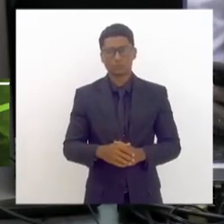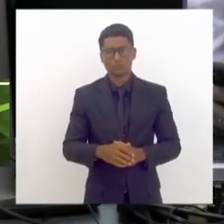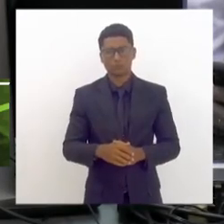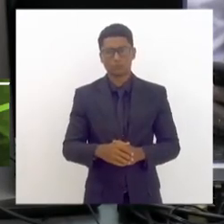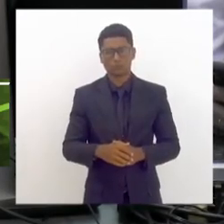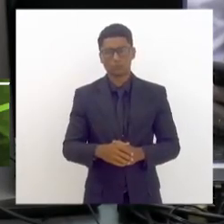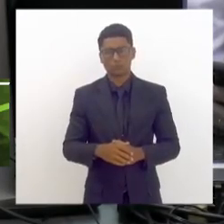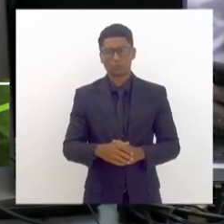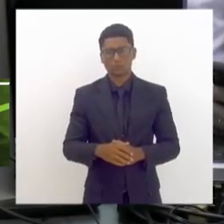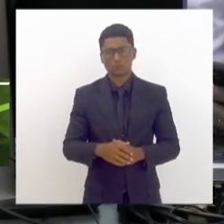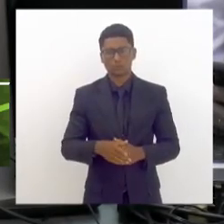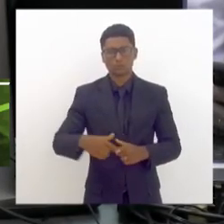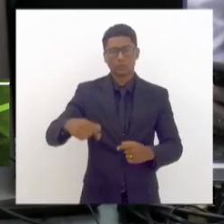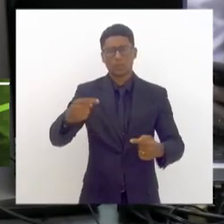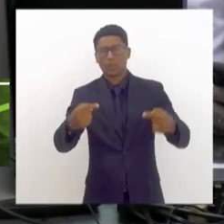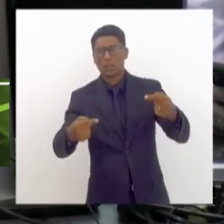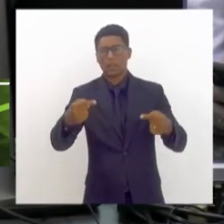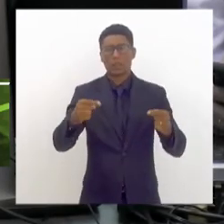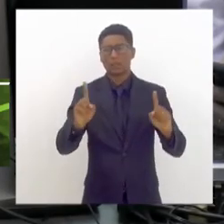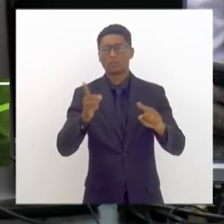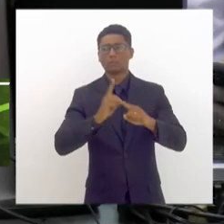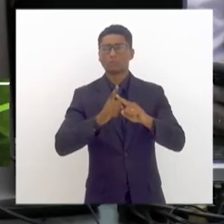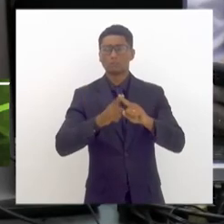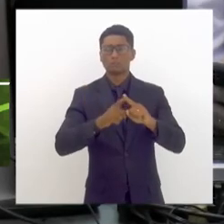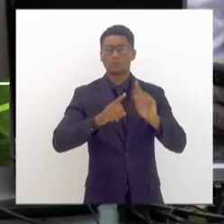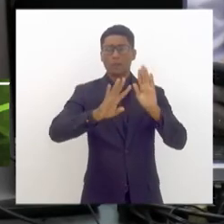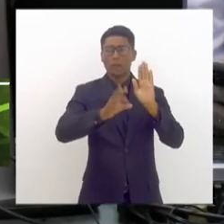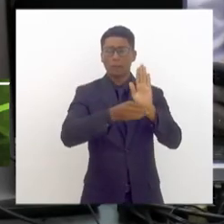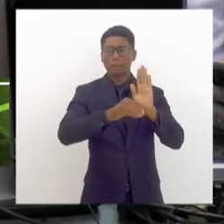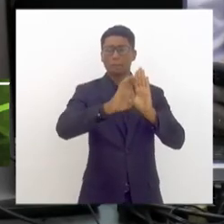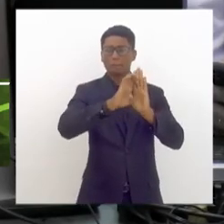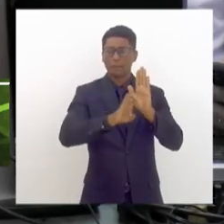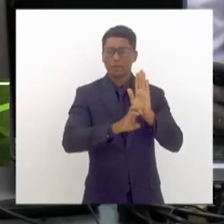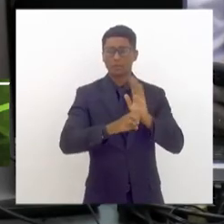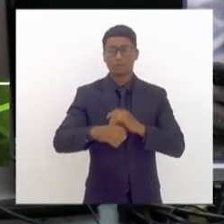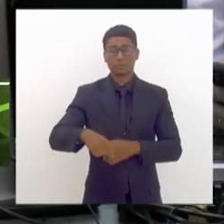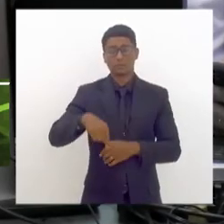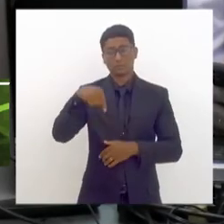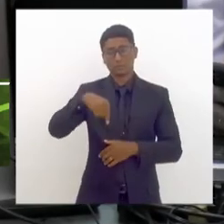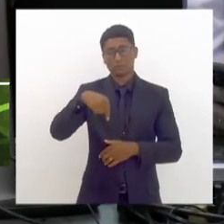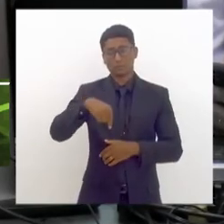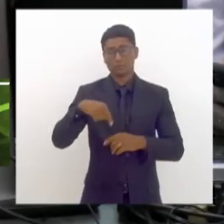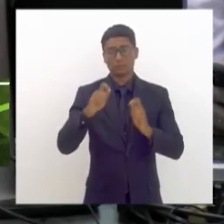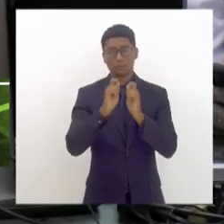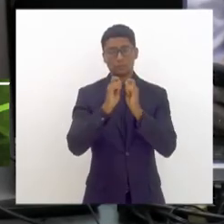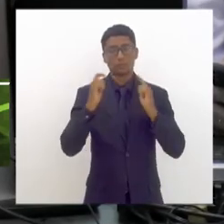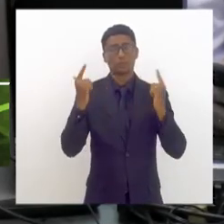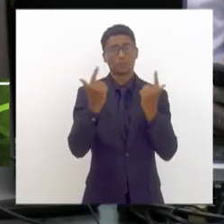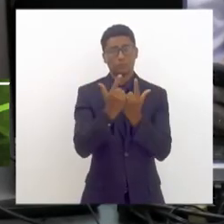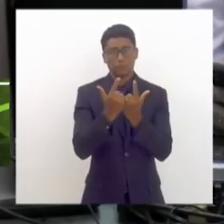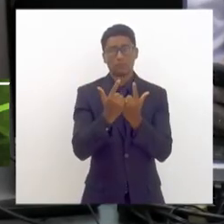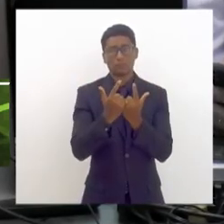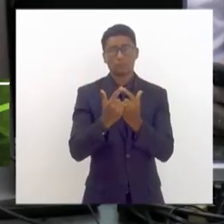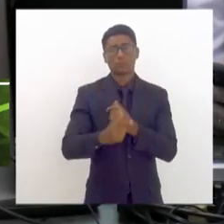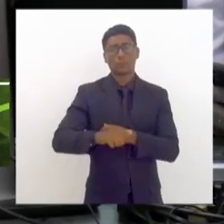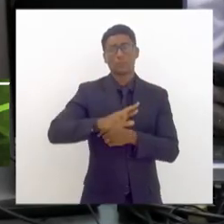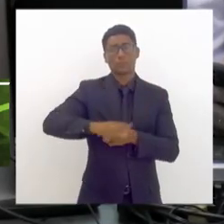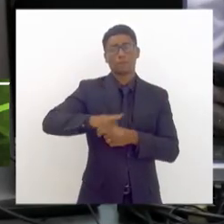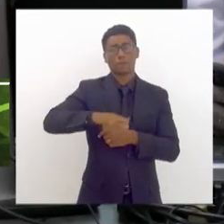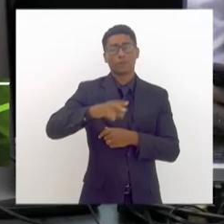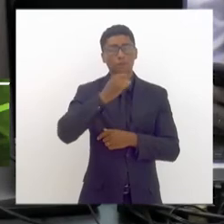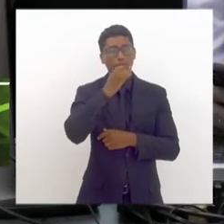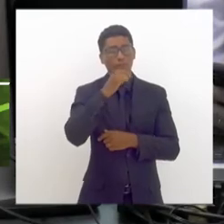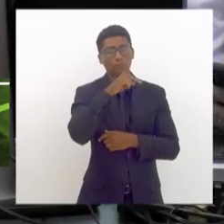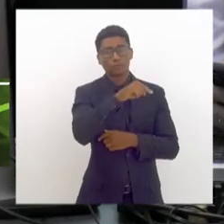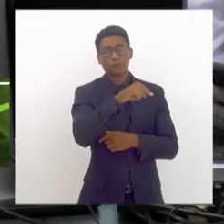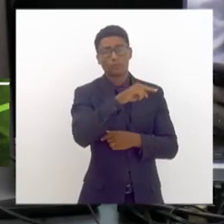disputa muito isso, porque assim, essa questão das emendas, né, aqui no Parlamento Estadual tem um caráter diferente das emendas no Congresso